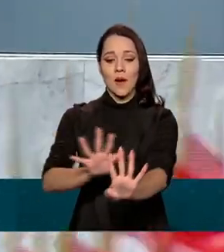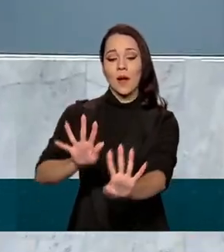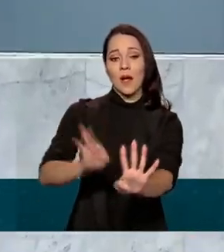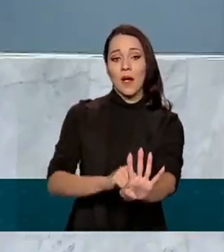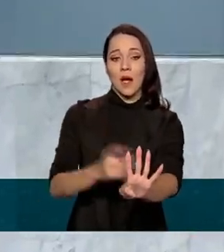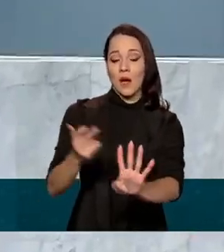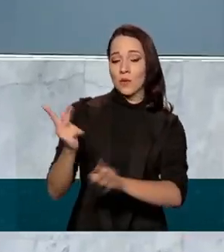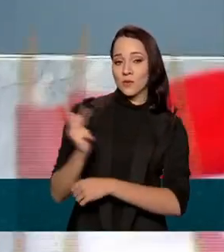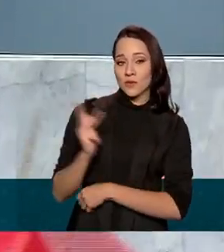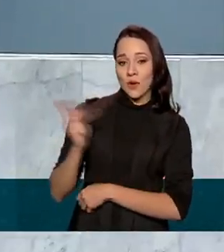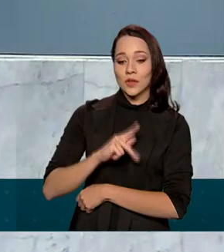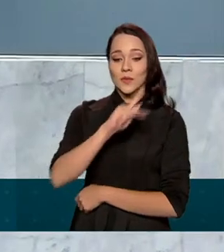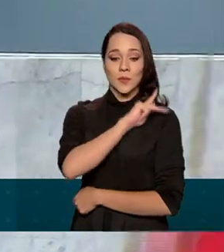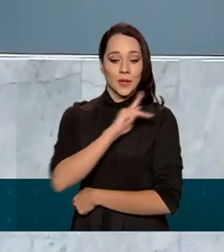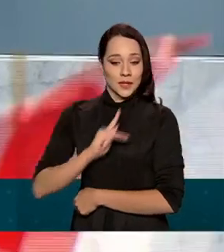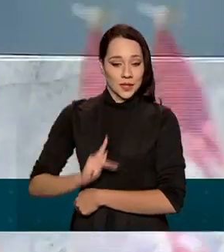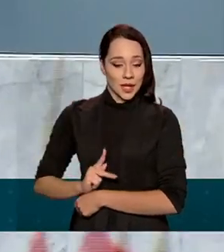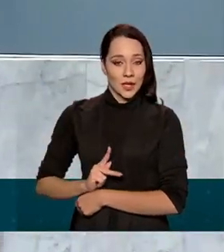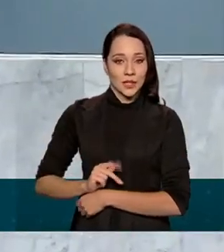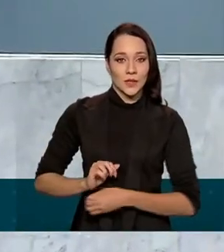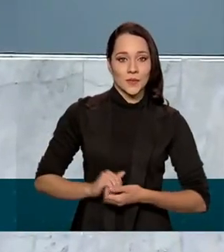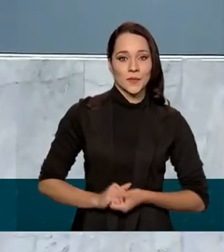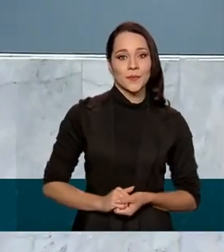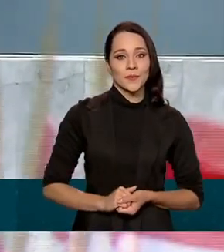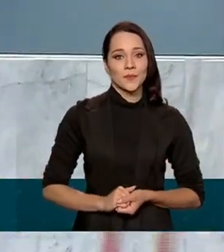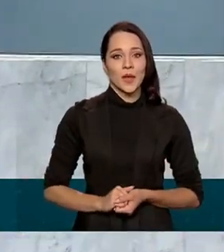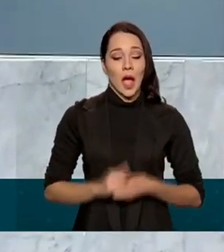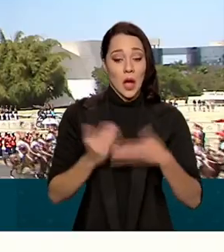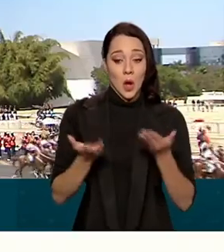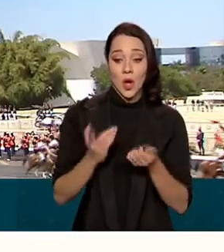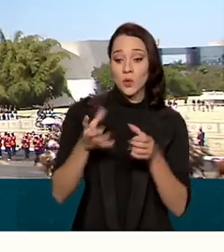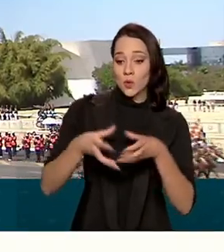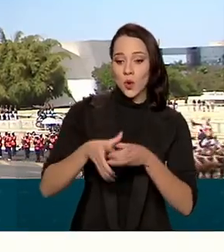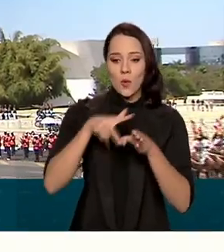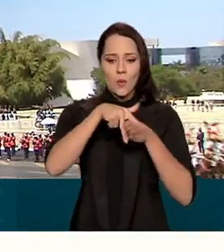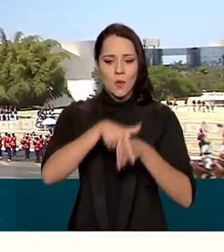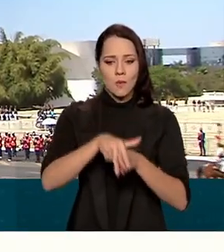dois presidentes, a cavalaria.